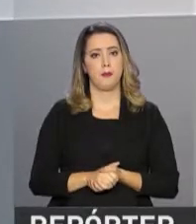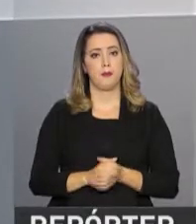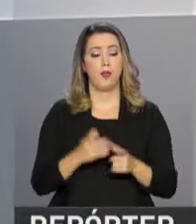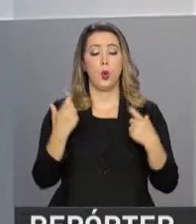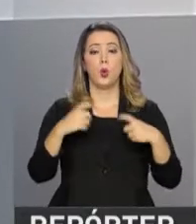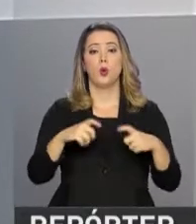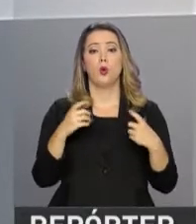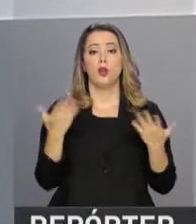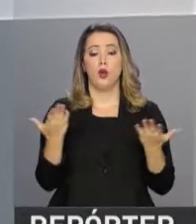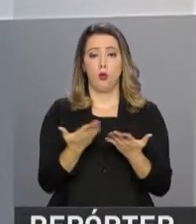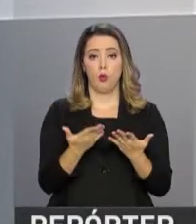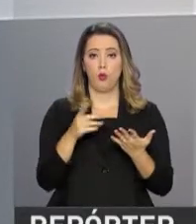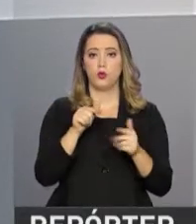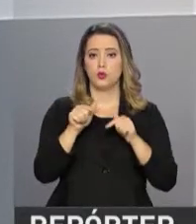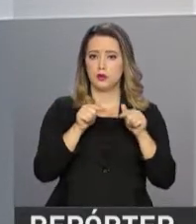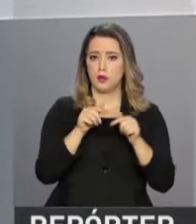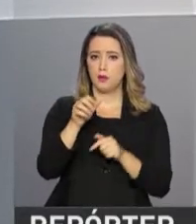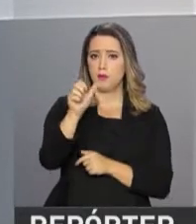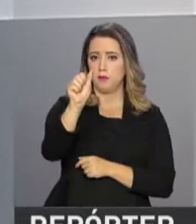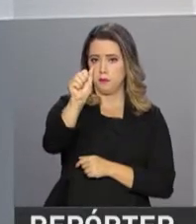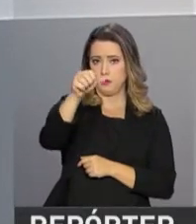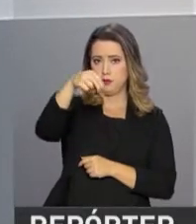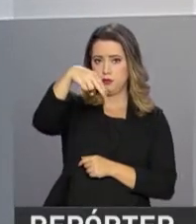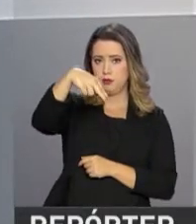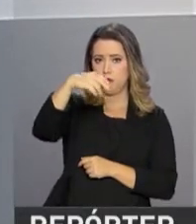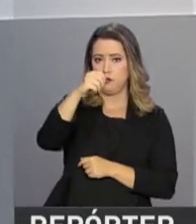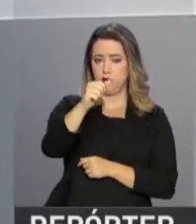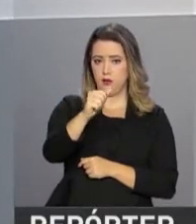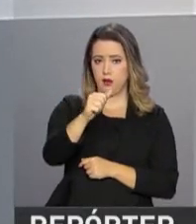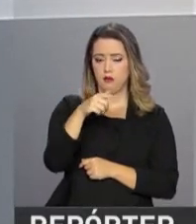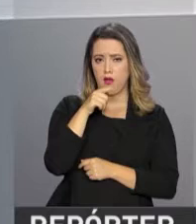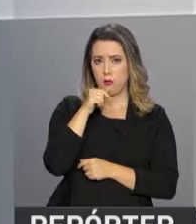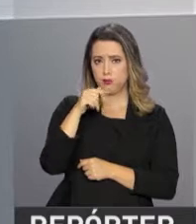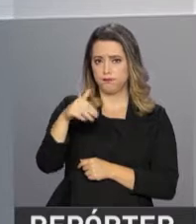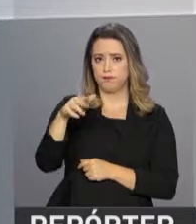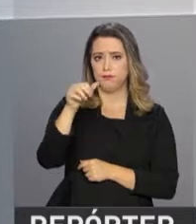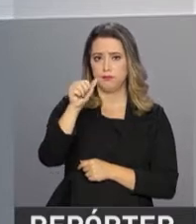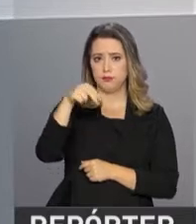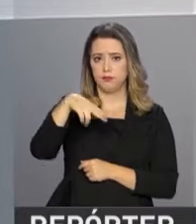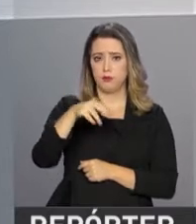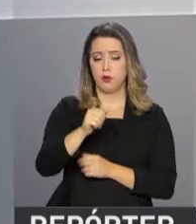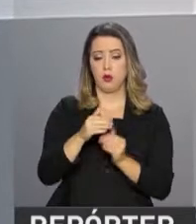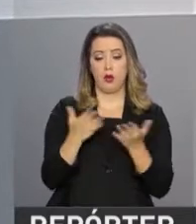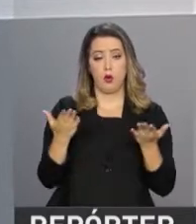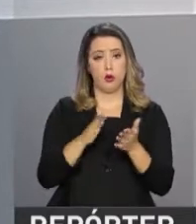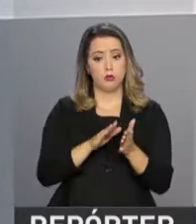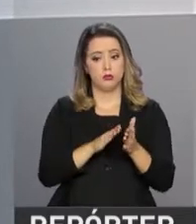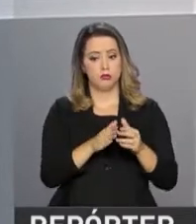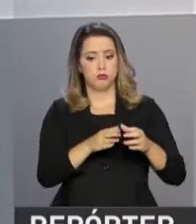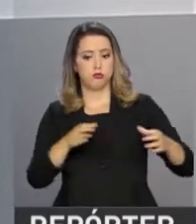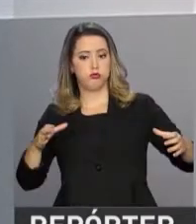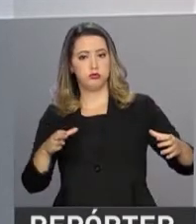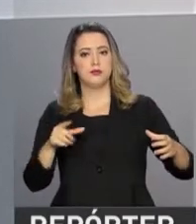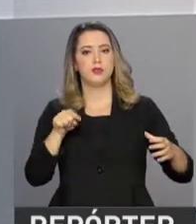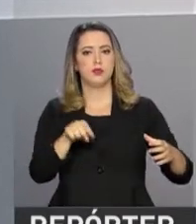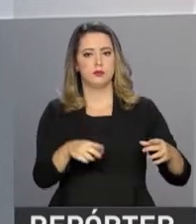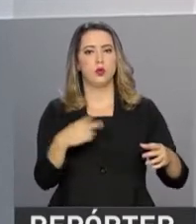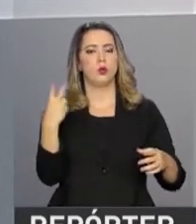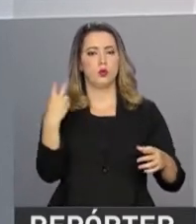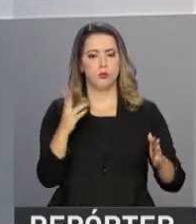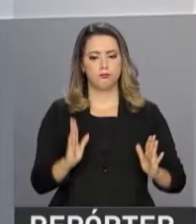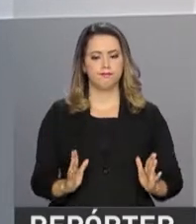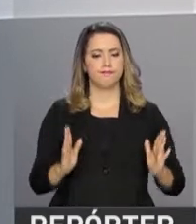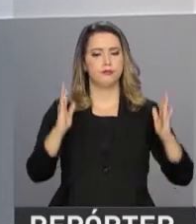sede da agência nacional de águas ana foi ampliada com a construção de mais dois prédios inaugurados hoje os